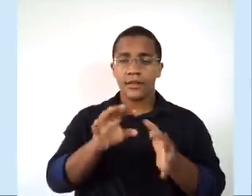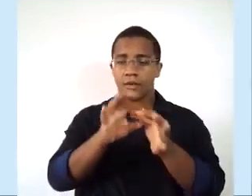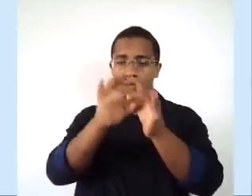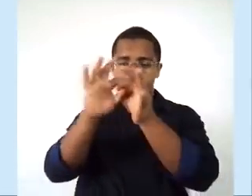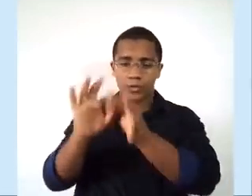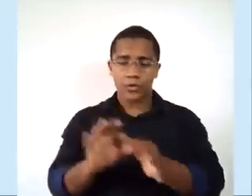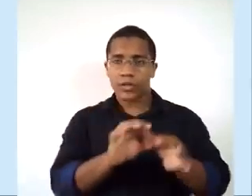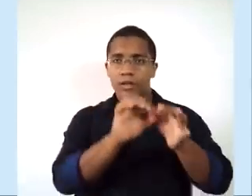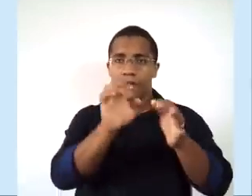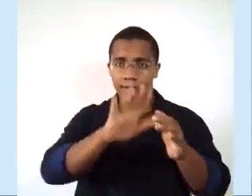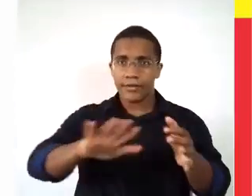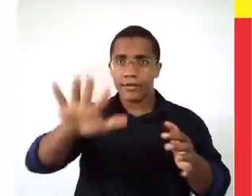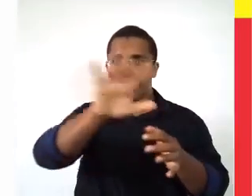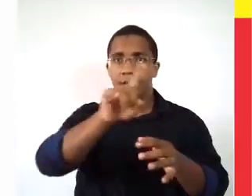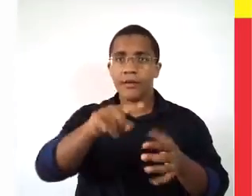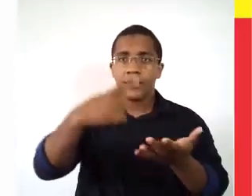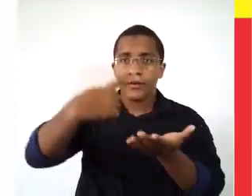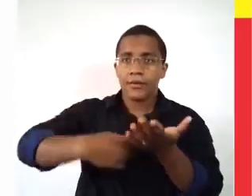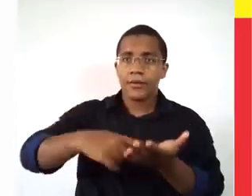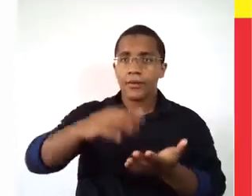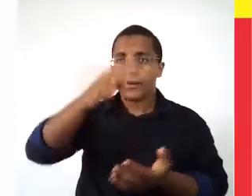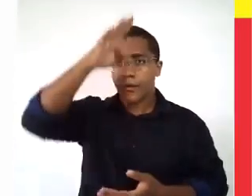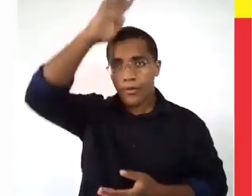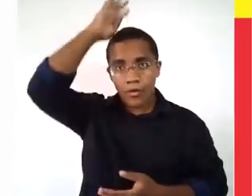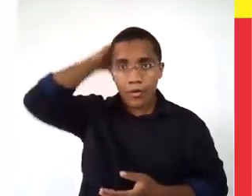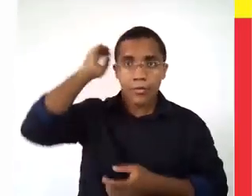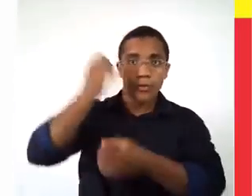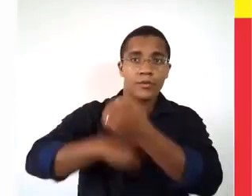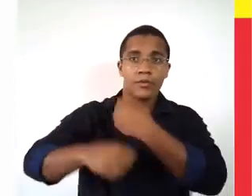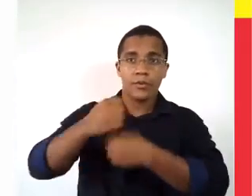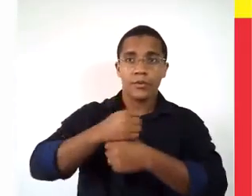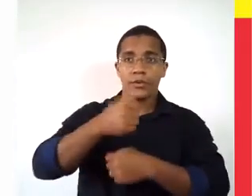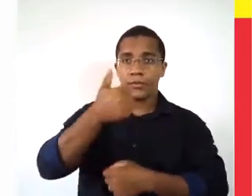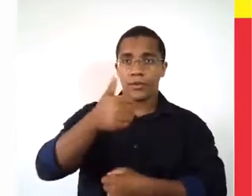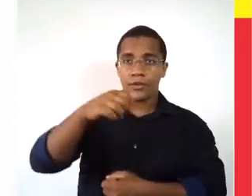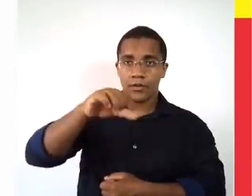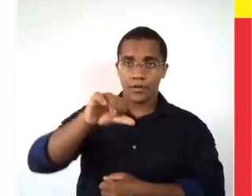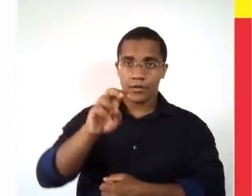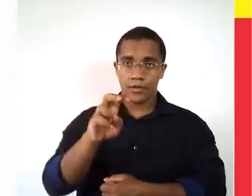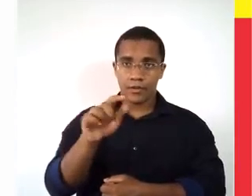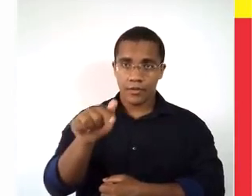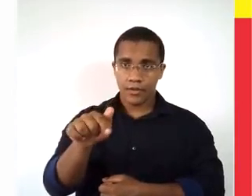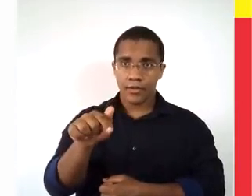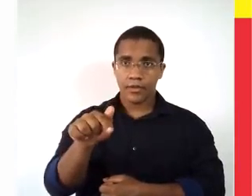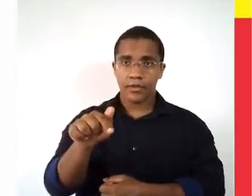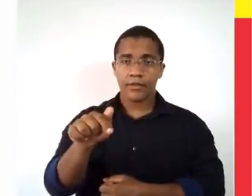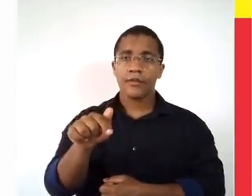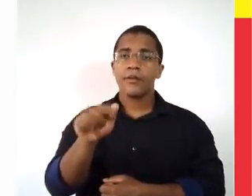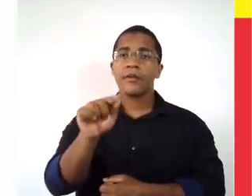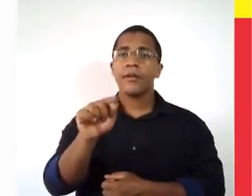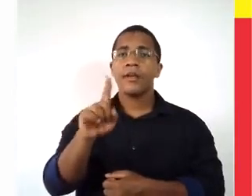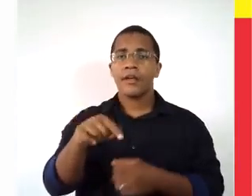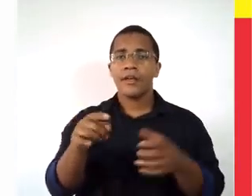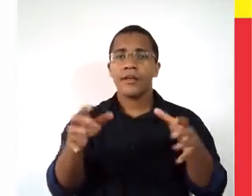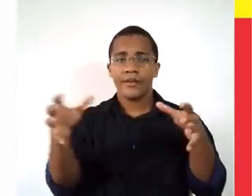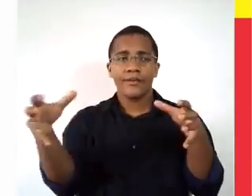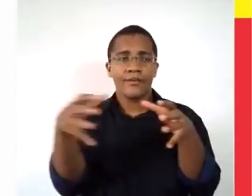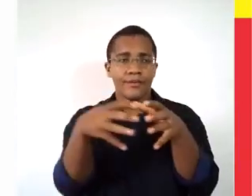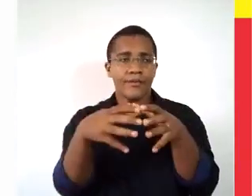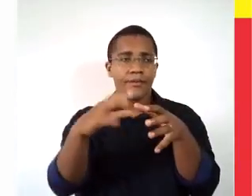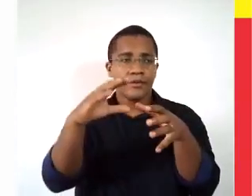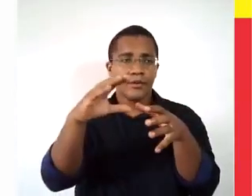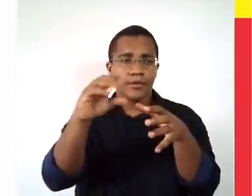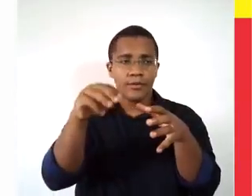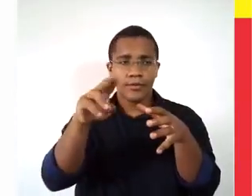da União Europeia vai ser o Tratado de Roma em 1957, tá? Que forma aí o CEE, Comunidade dos Estados